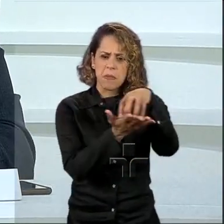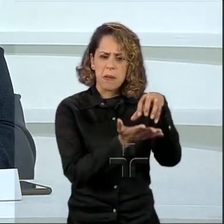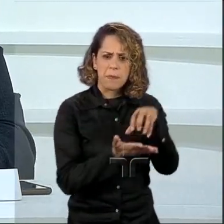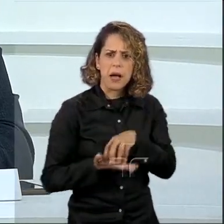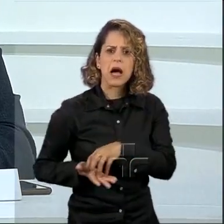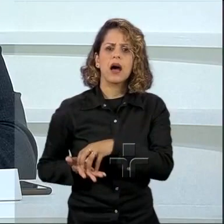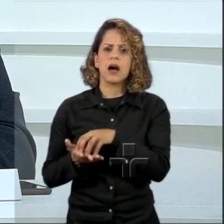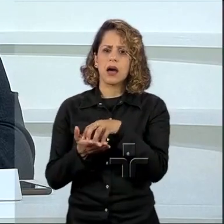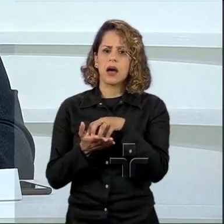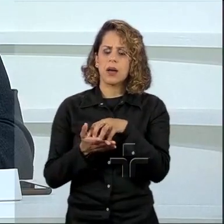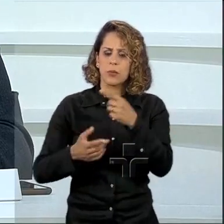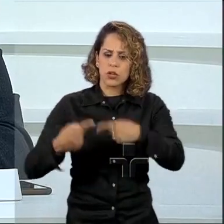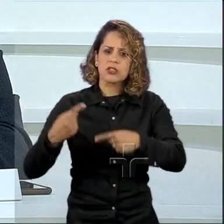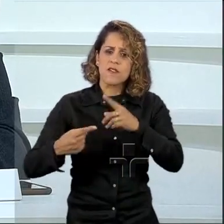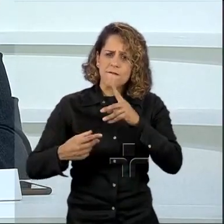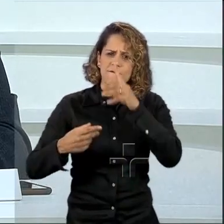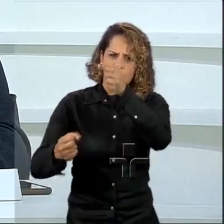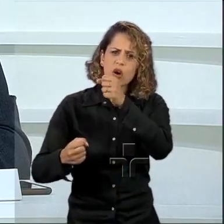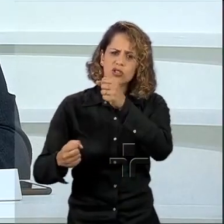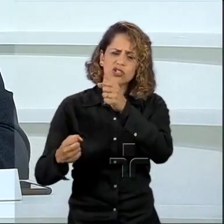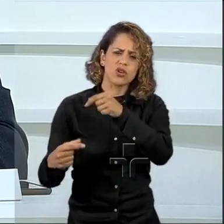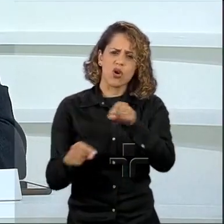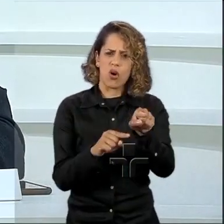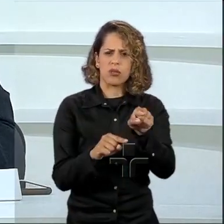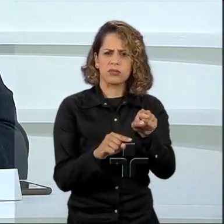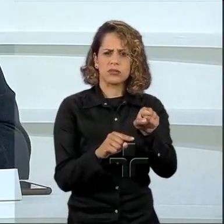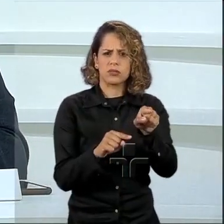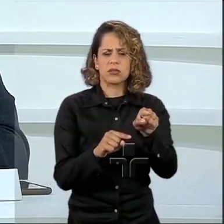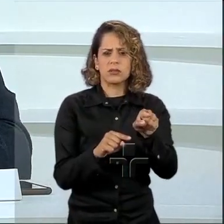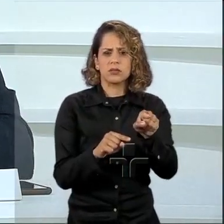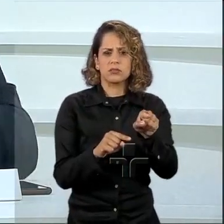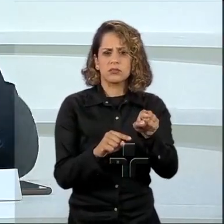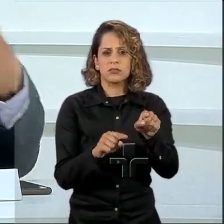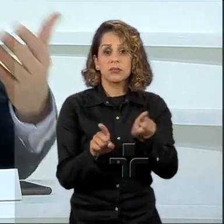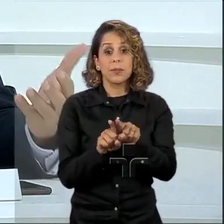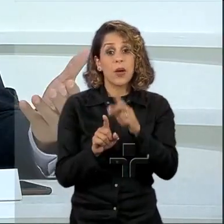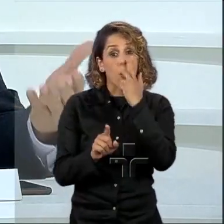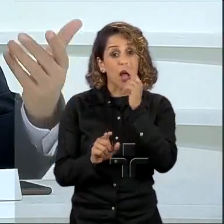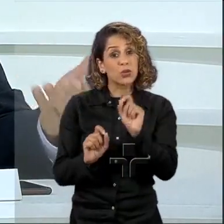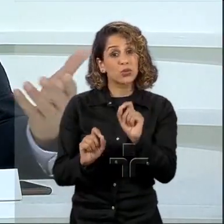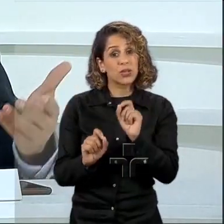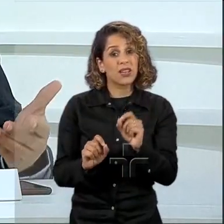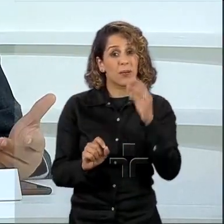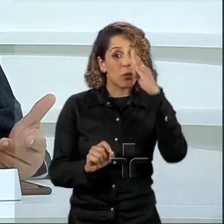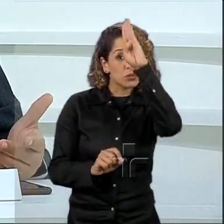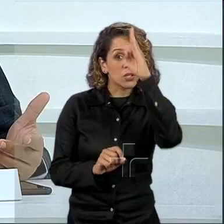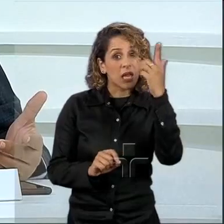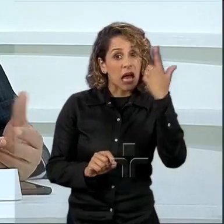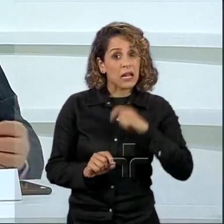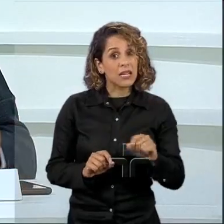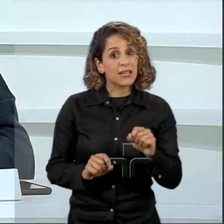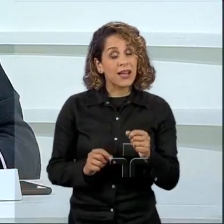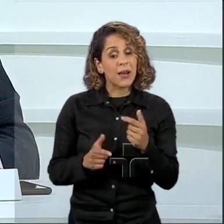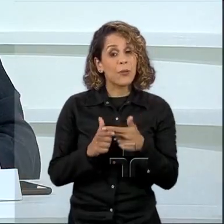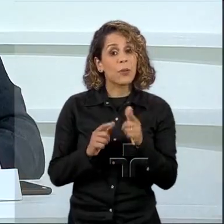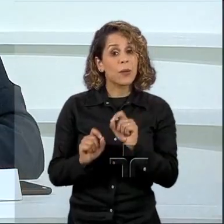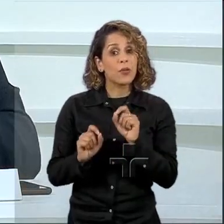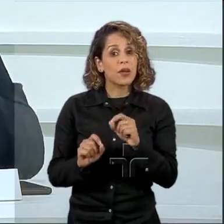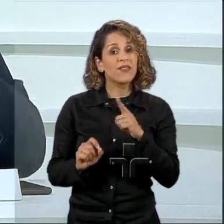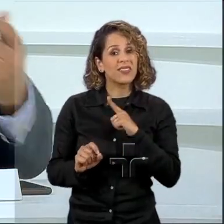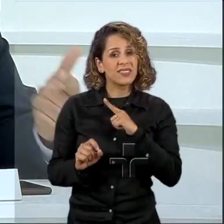que vai acontecer com o Bolsonaro no governo é aquilo que você falou, crise permanente e um subproduto que a gente vai encontrar nas ruas, que